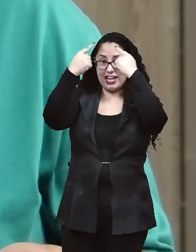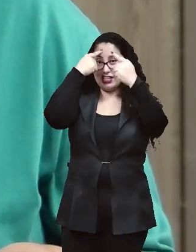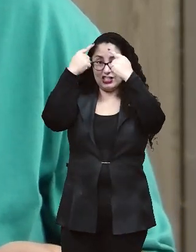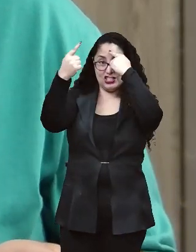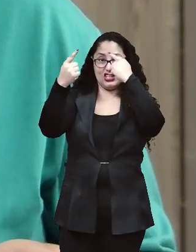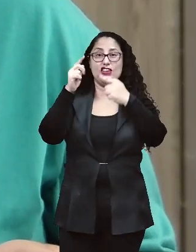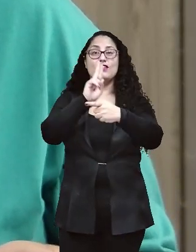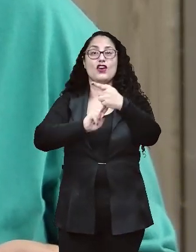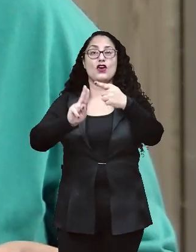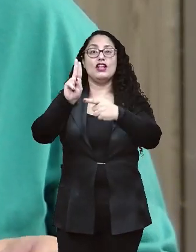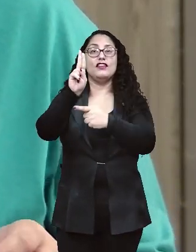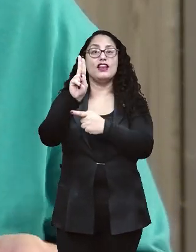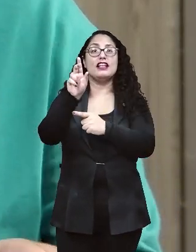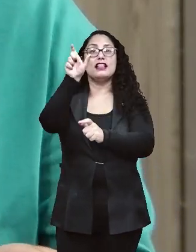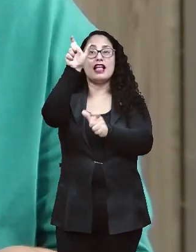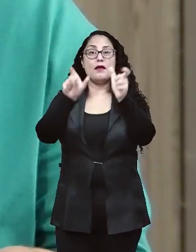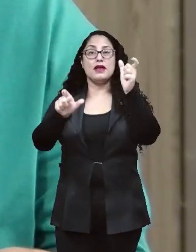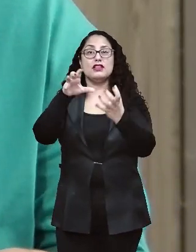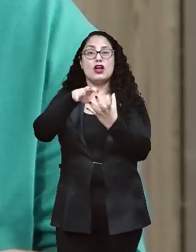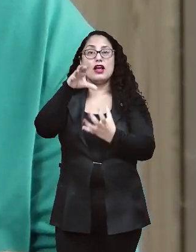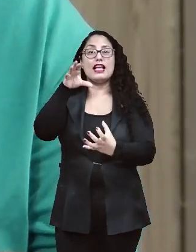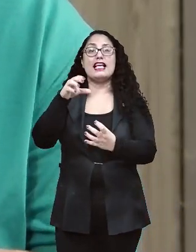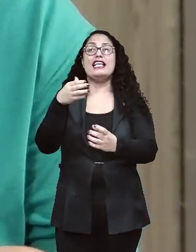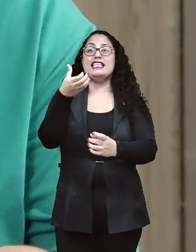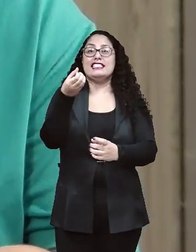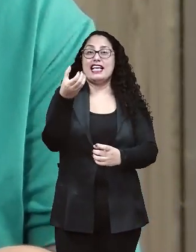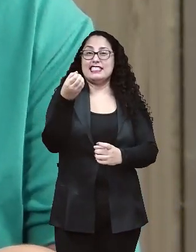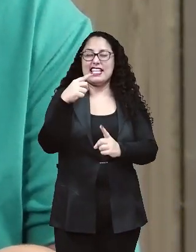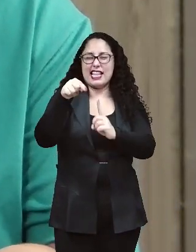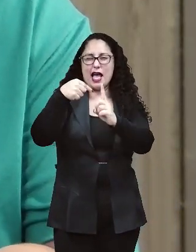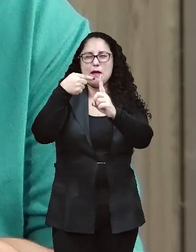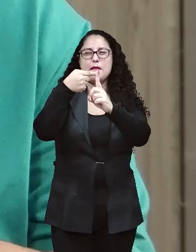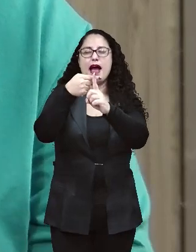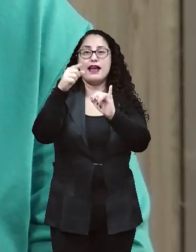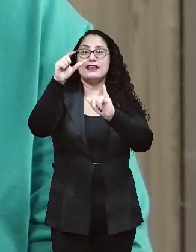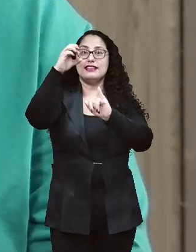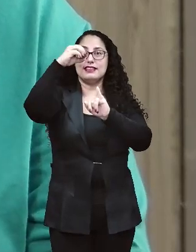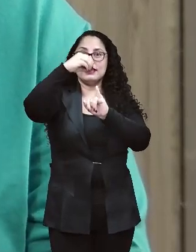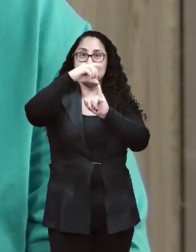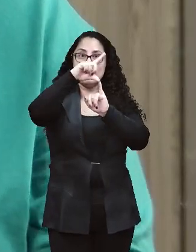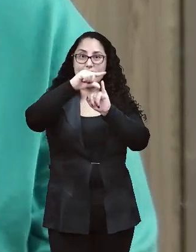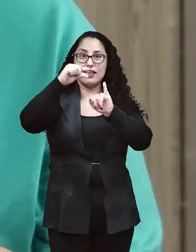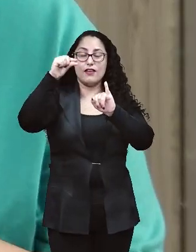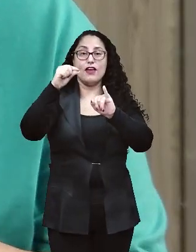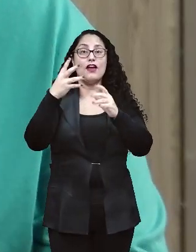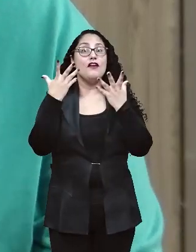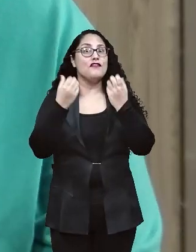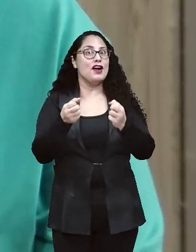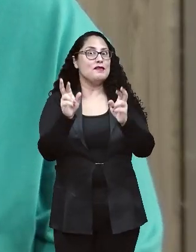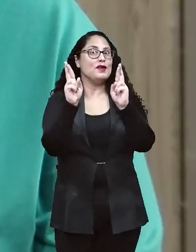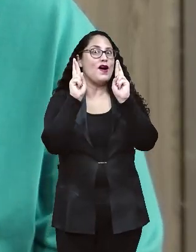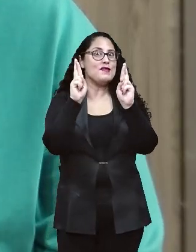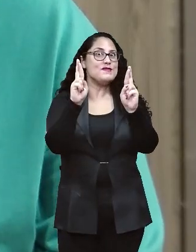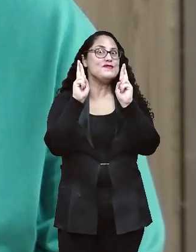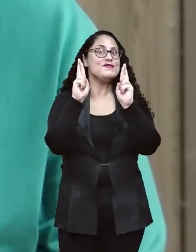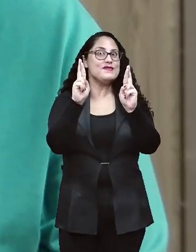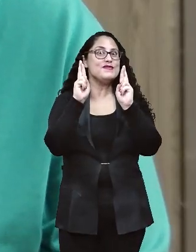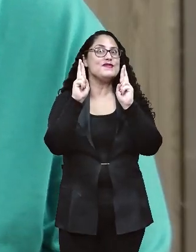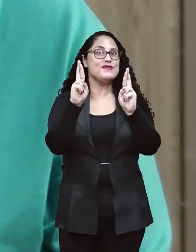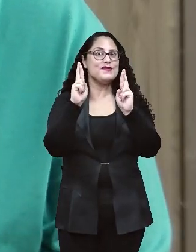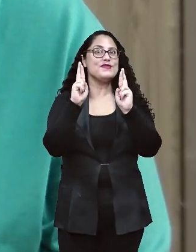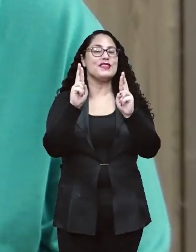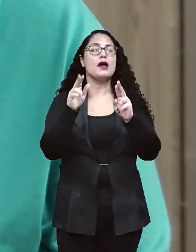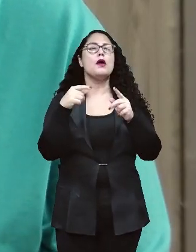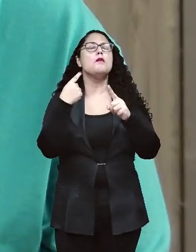Universidade da Pessoa Idosa. Exato. IFB 60+. Isso, porque a gente colocou universidade. Vai esperar com expectativa. Isso. Por que a